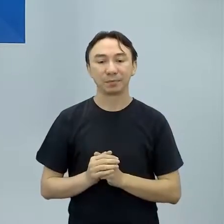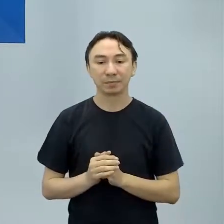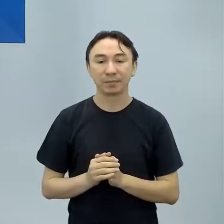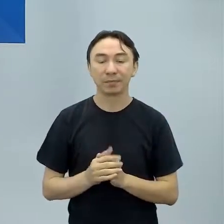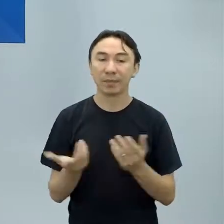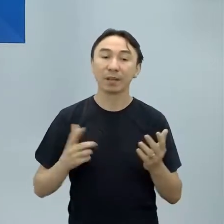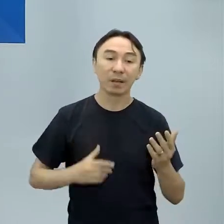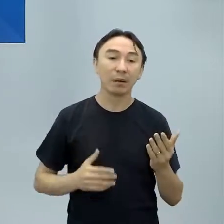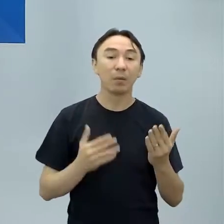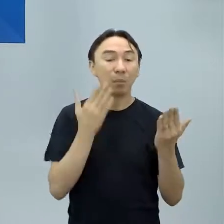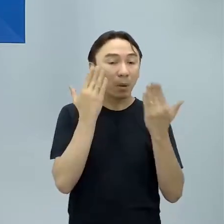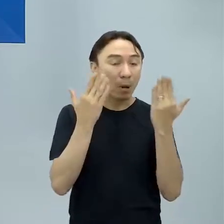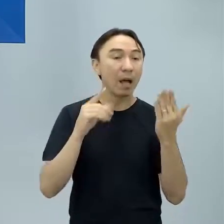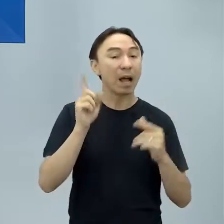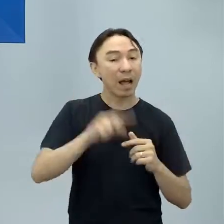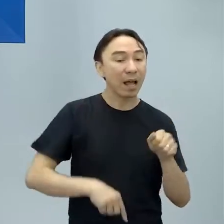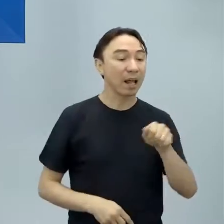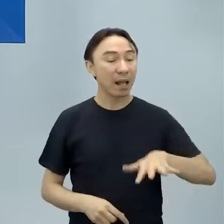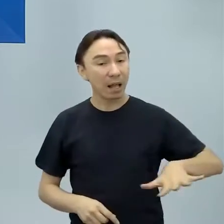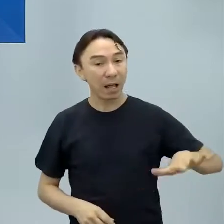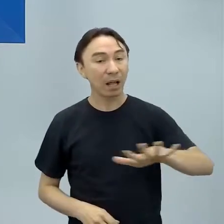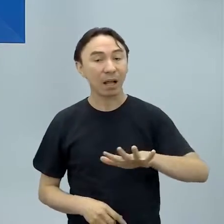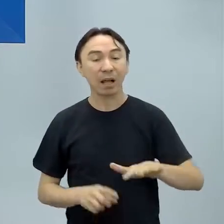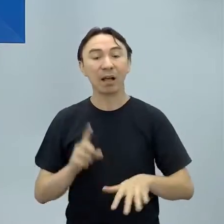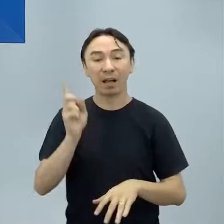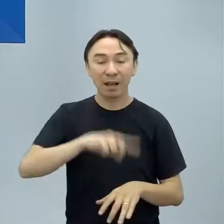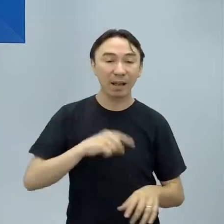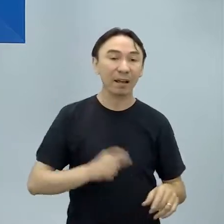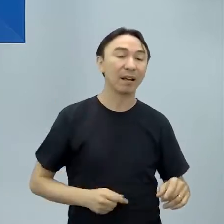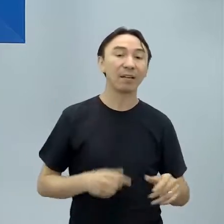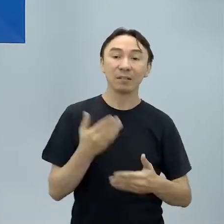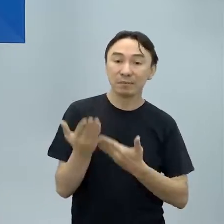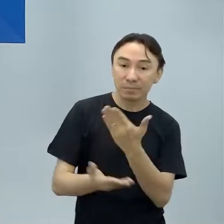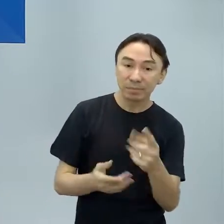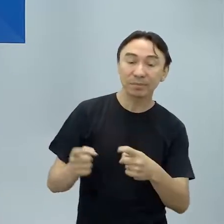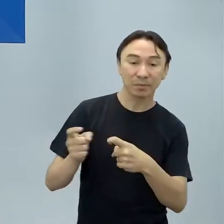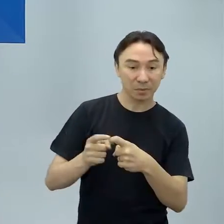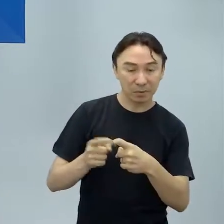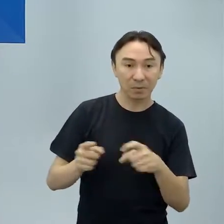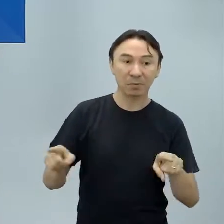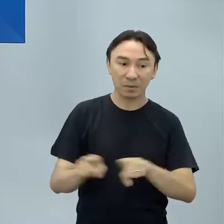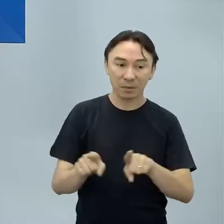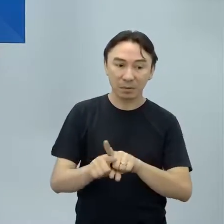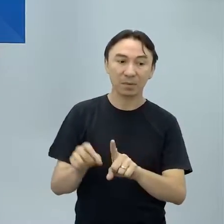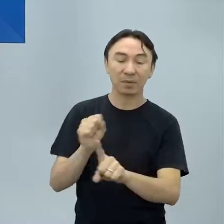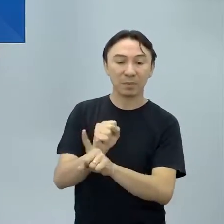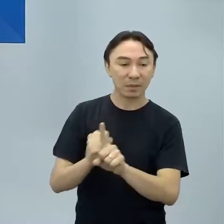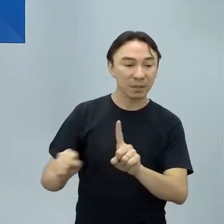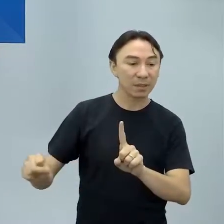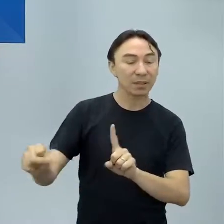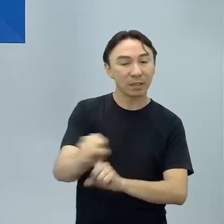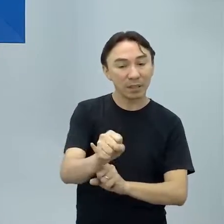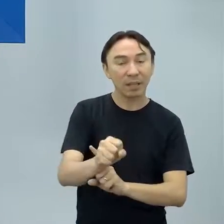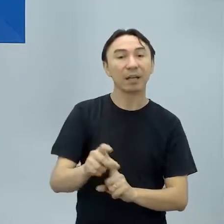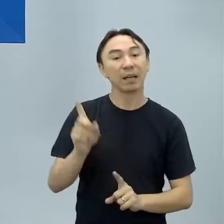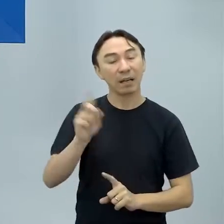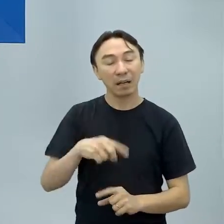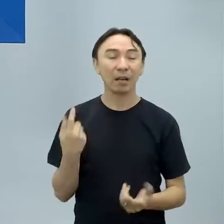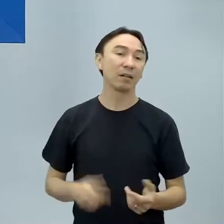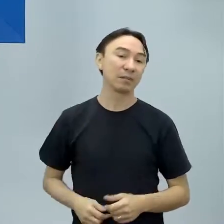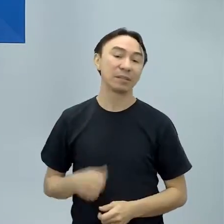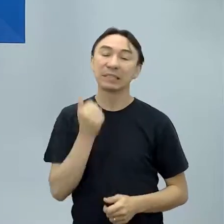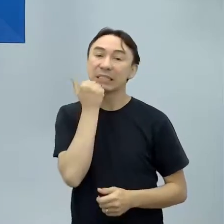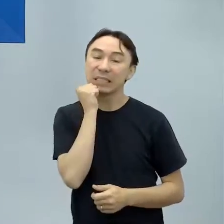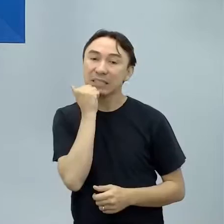terapia ocupacional é um campo de conhecimento e de intervenção em saúde, educação e na esfera social. É a ciência que estuda a